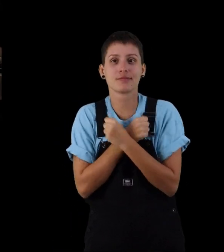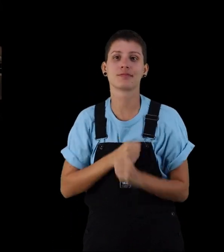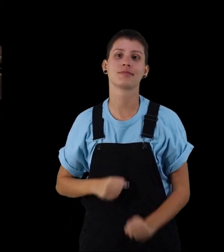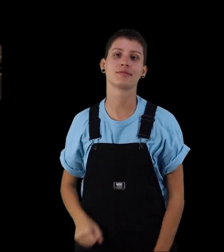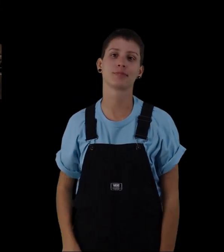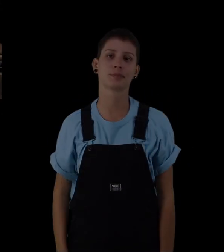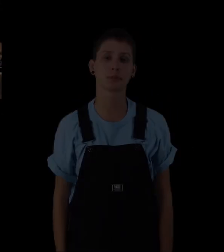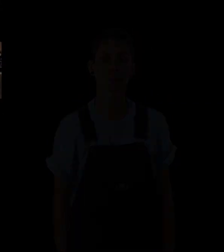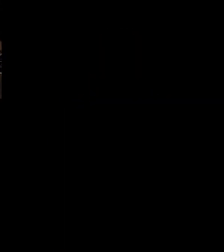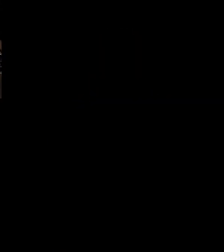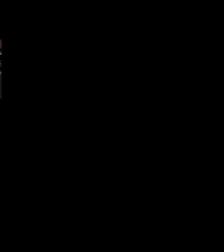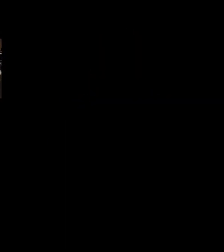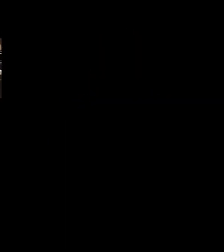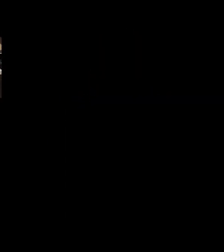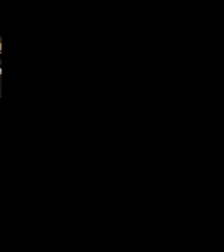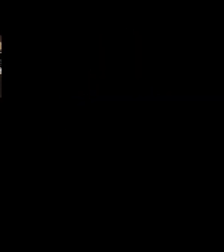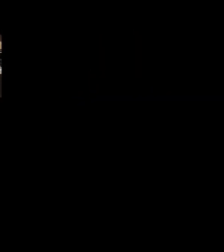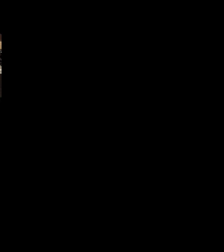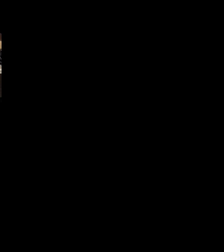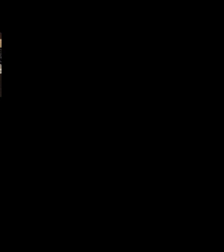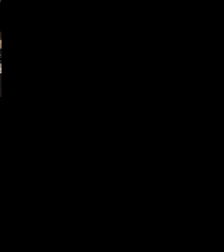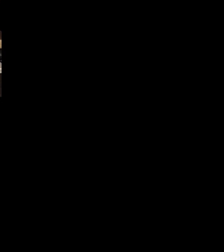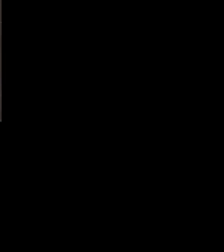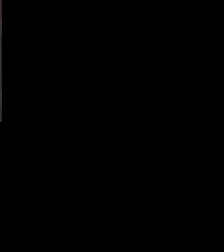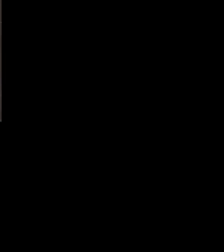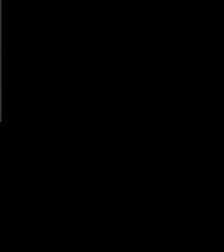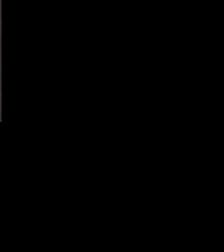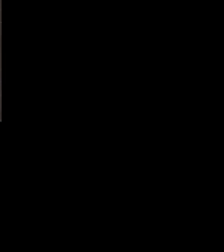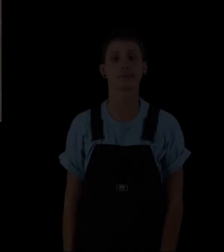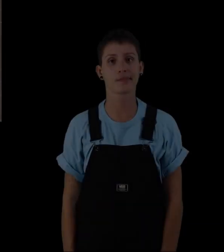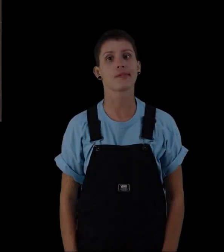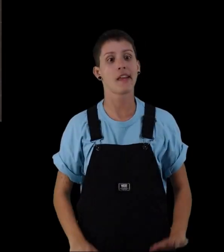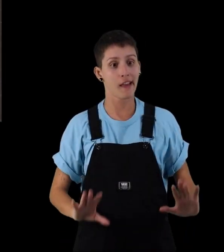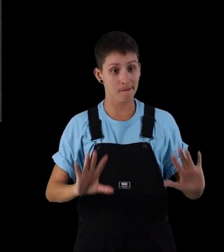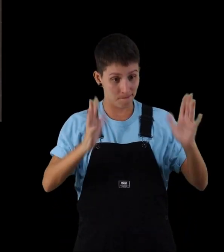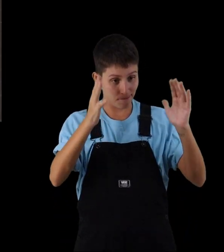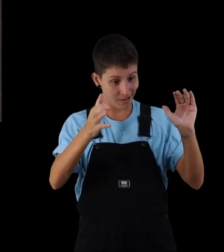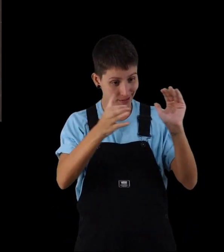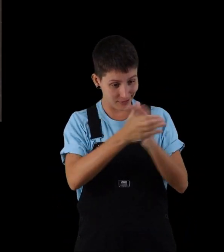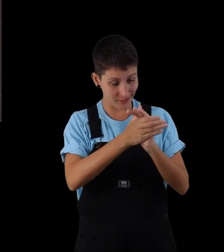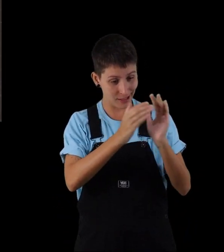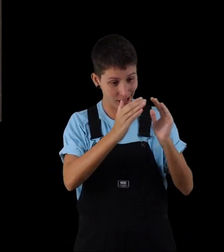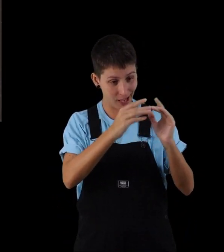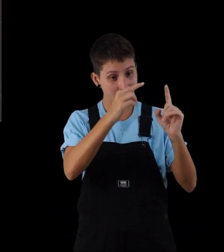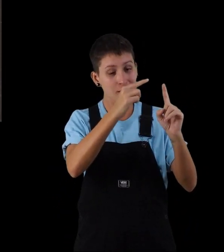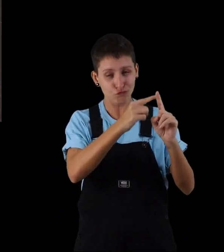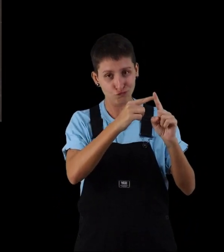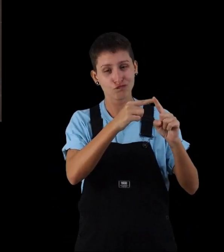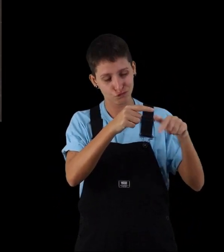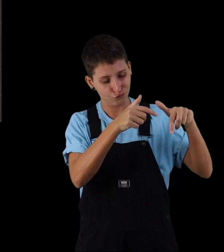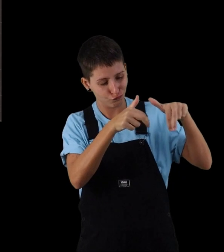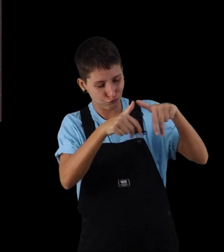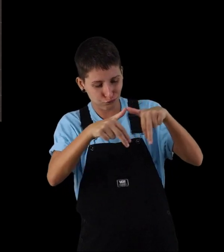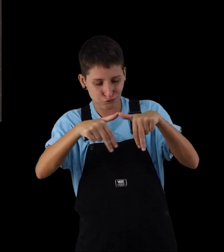Mãos de Liesa modelam bolinhos de massa. Eles são colocados sobre uma tábua de madeira. Depois da cerimônia na igreja, os noivos